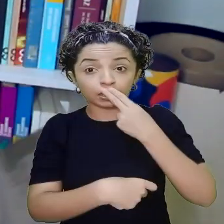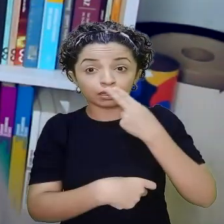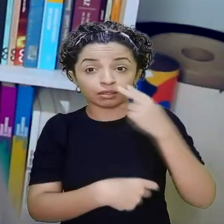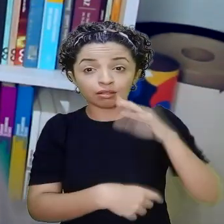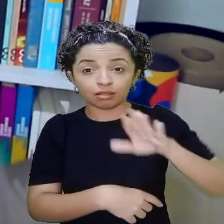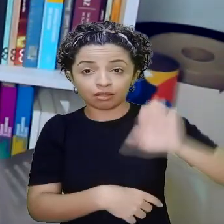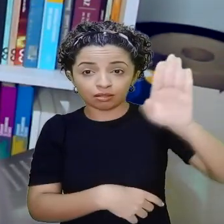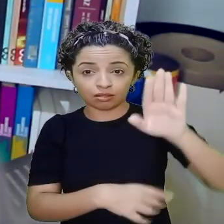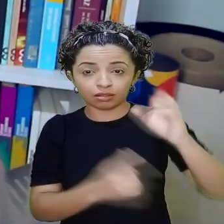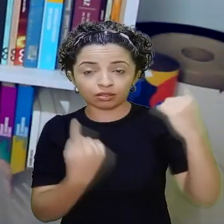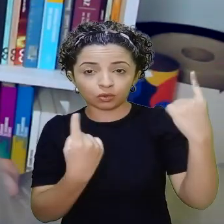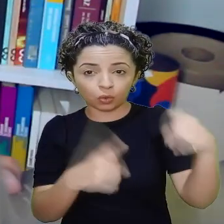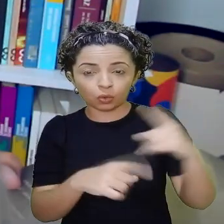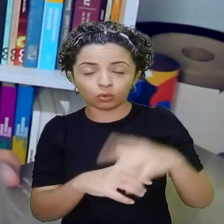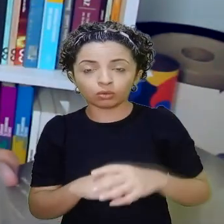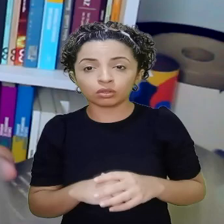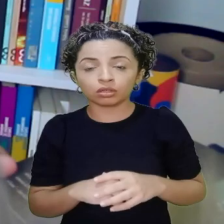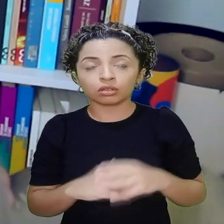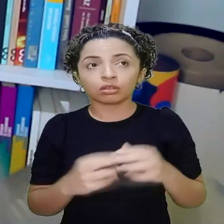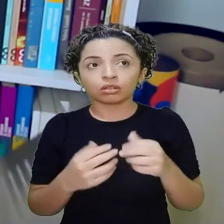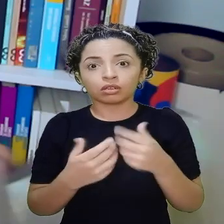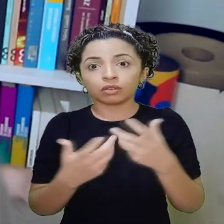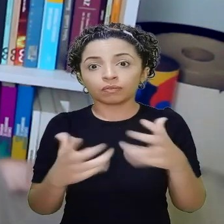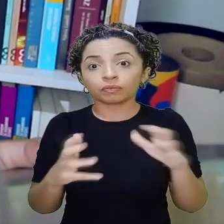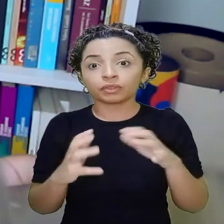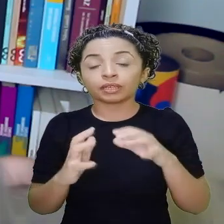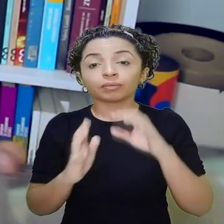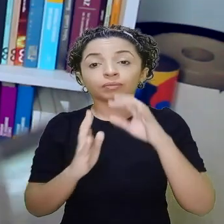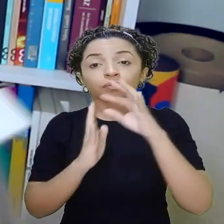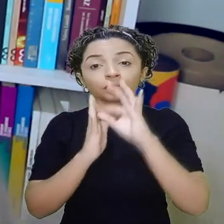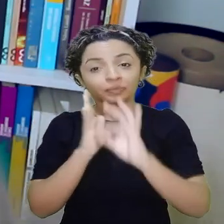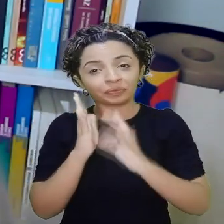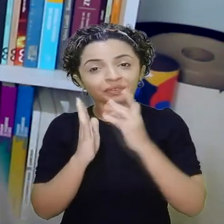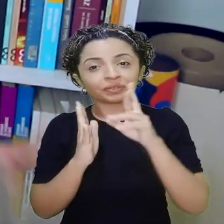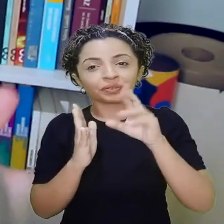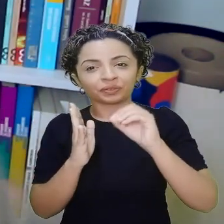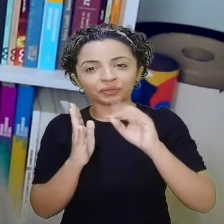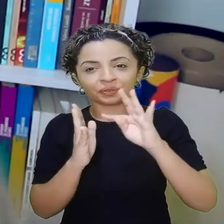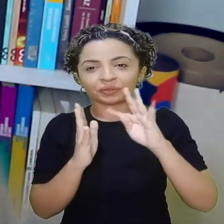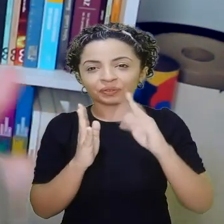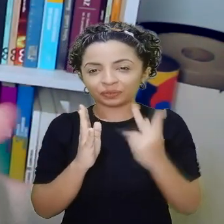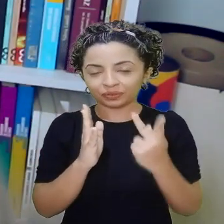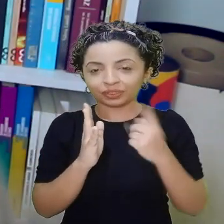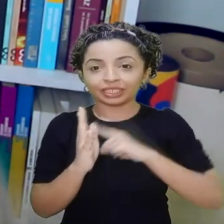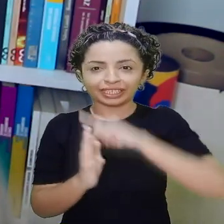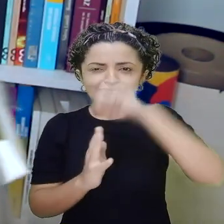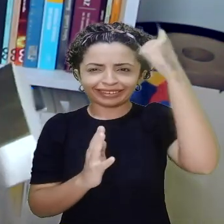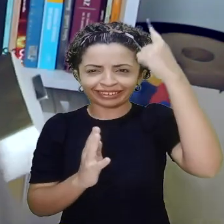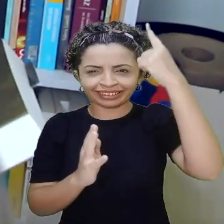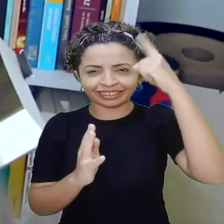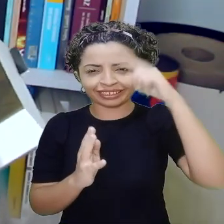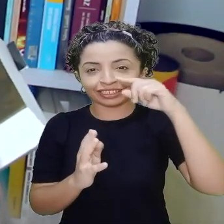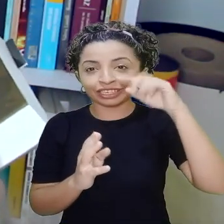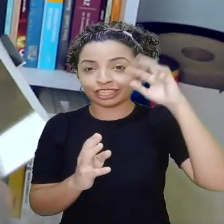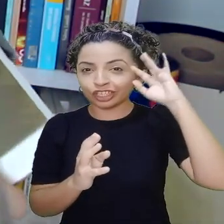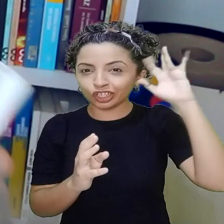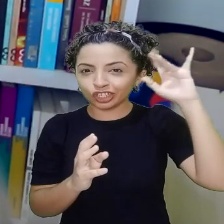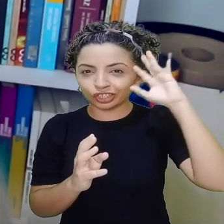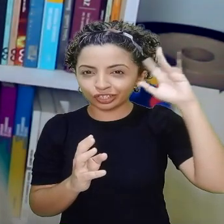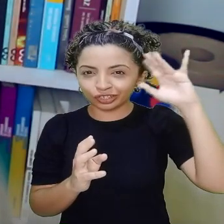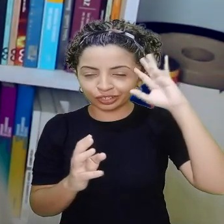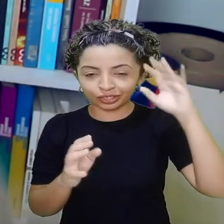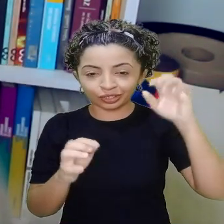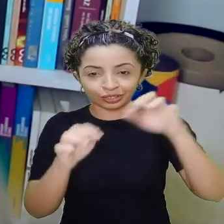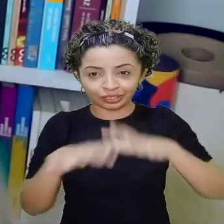envolva na guerra que está acontecendo na Europa, não se envolva contra o nazismo, e tem ideias antissemitas e tudo mais. E o